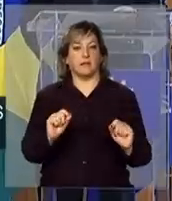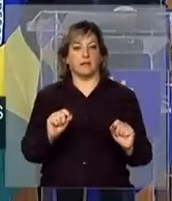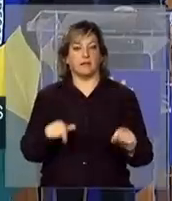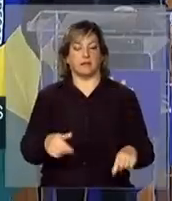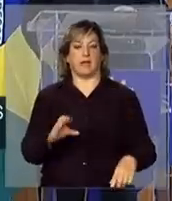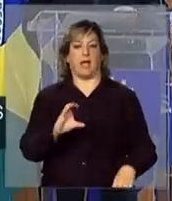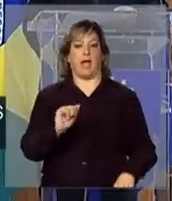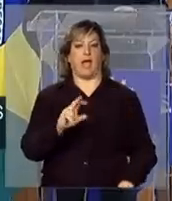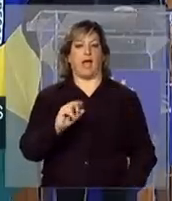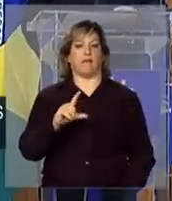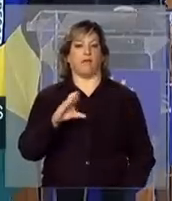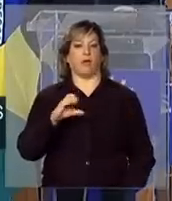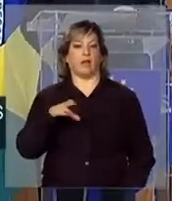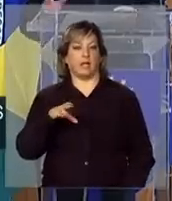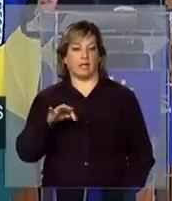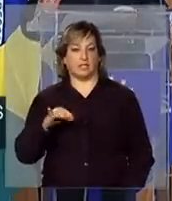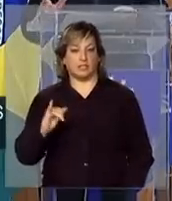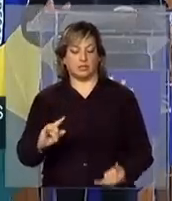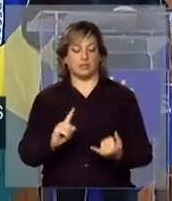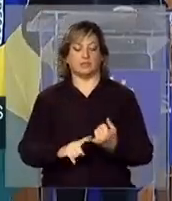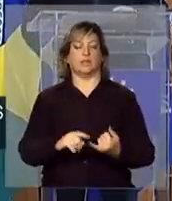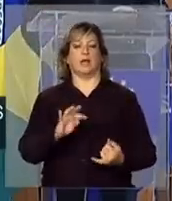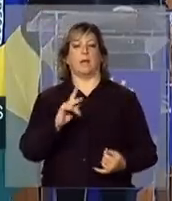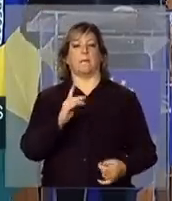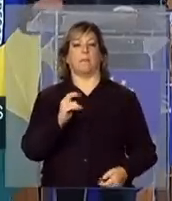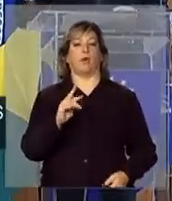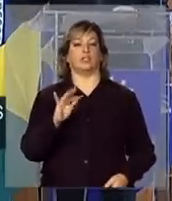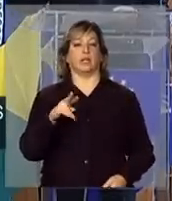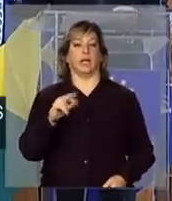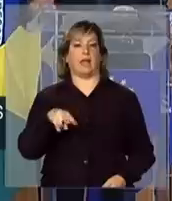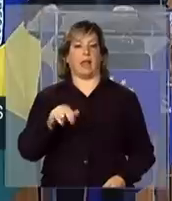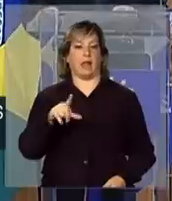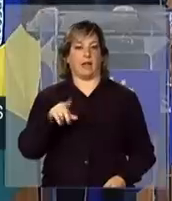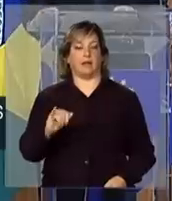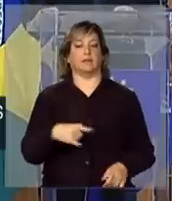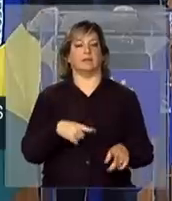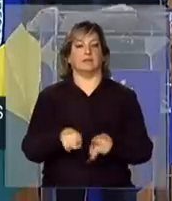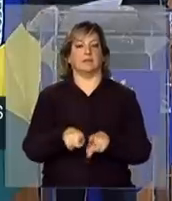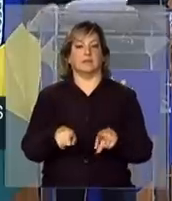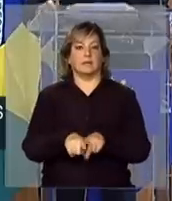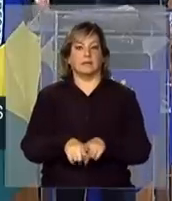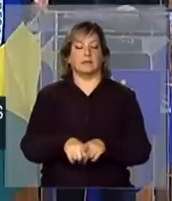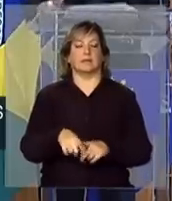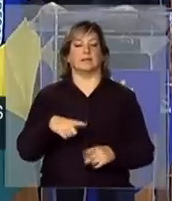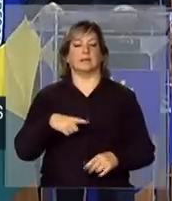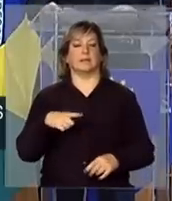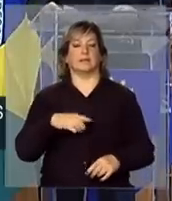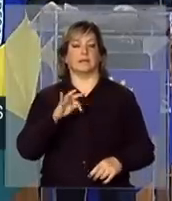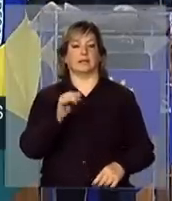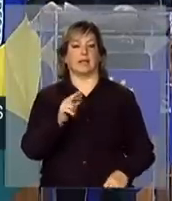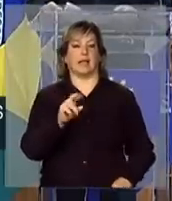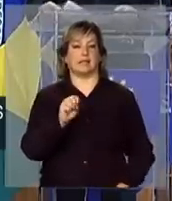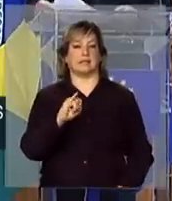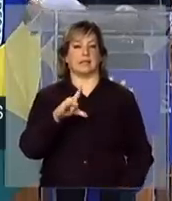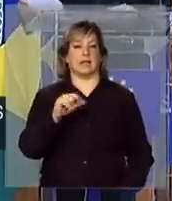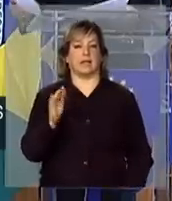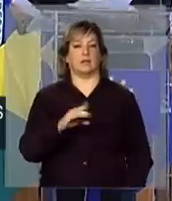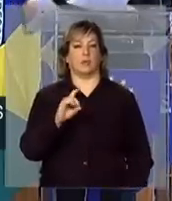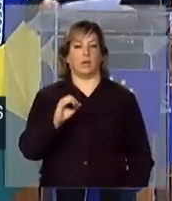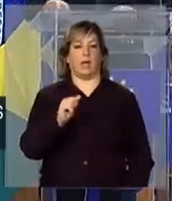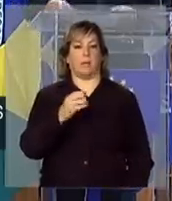Cavalcanti, Portinari, Tarsila do Amaral são bem mais conhecidos na Europa, já não é só Neymar.